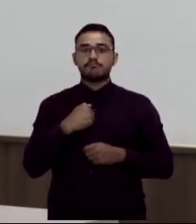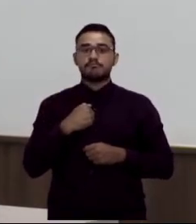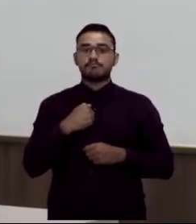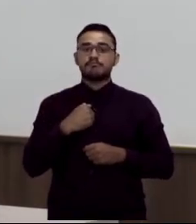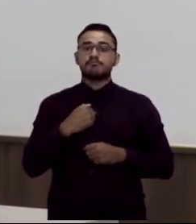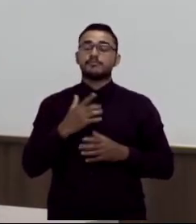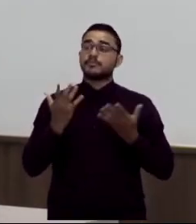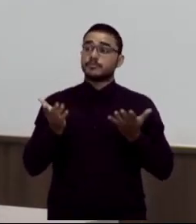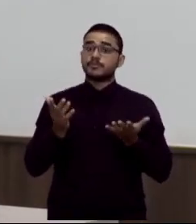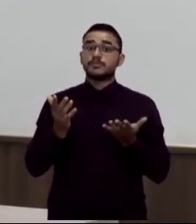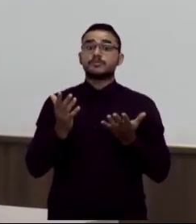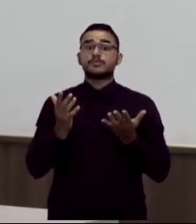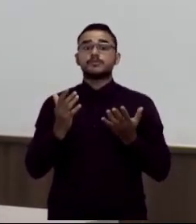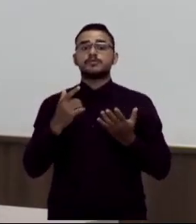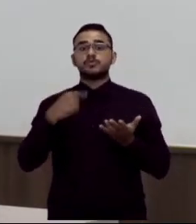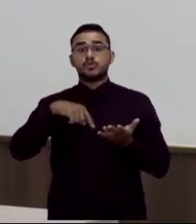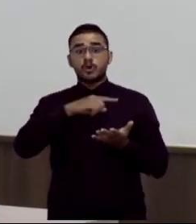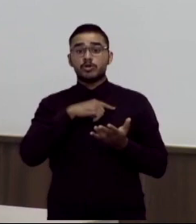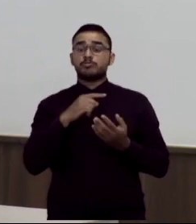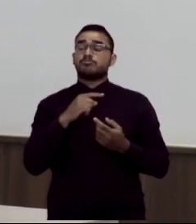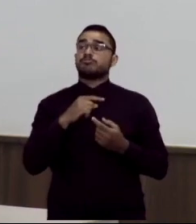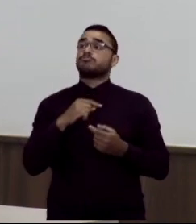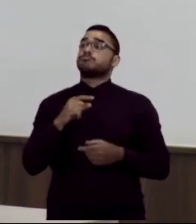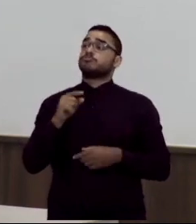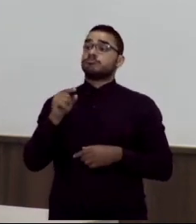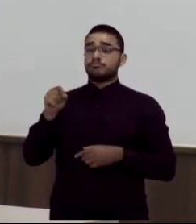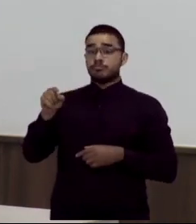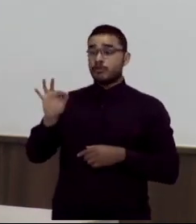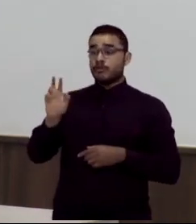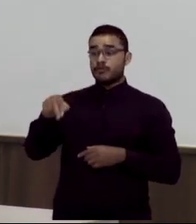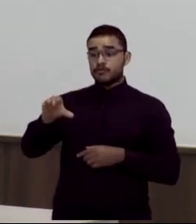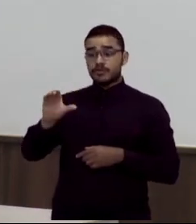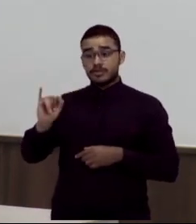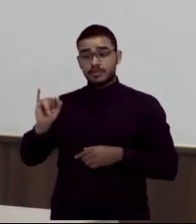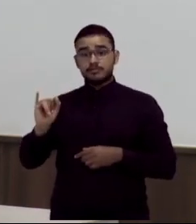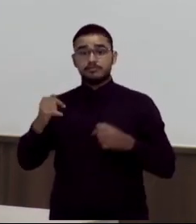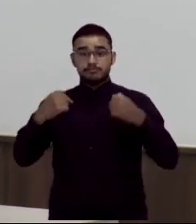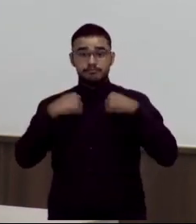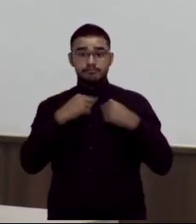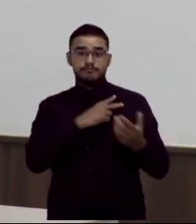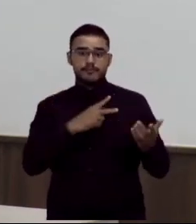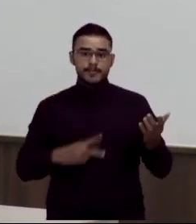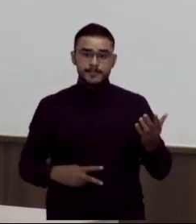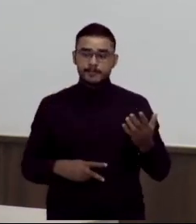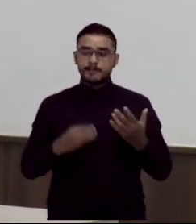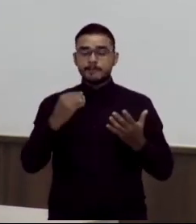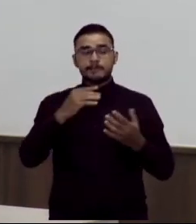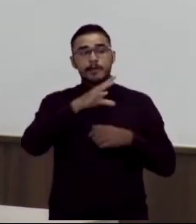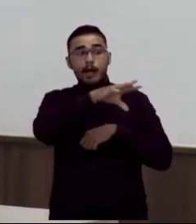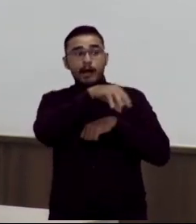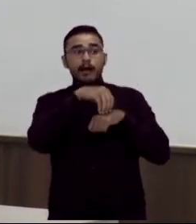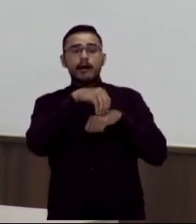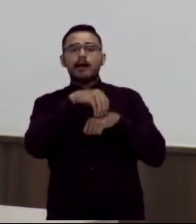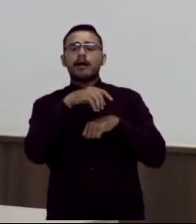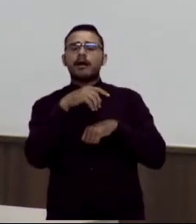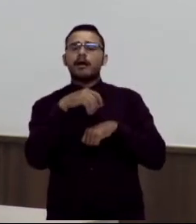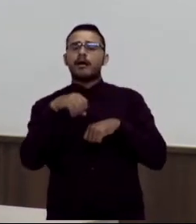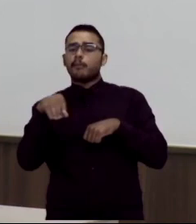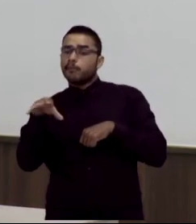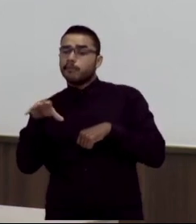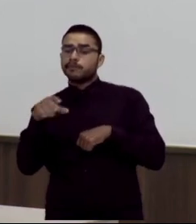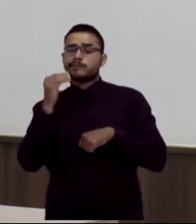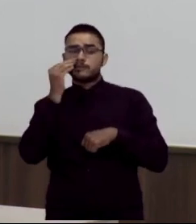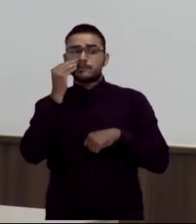onde eu me protejo para que a gente possa estar ampliando essa divulgação seja nos conselhos tutelares nas escolas na educação